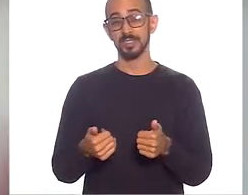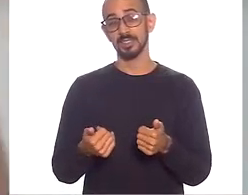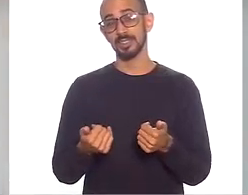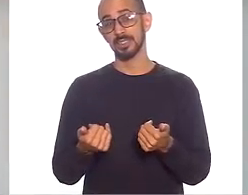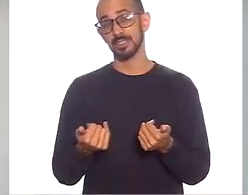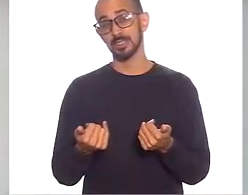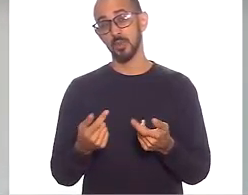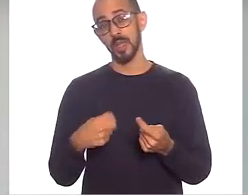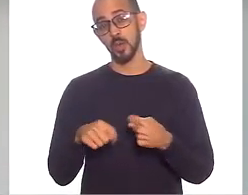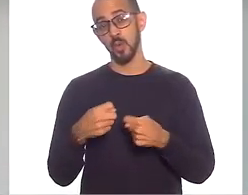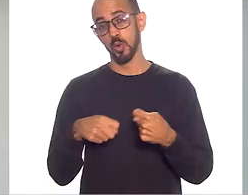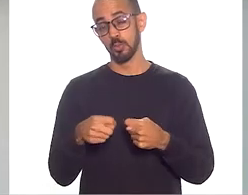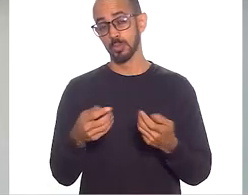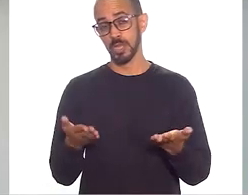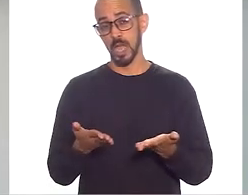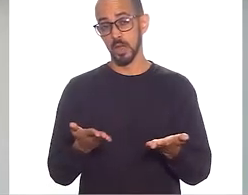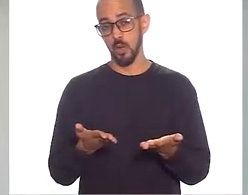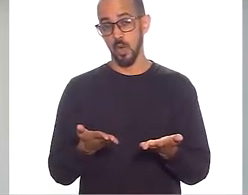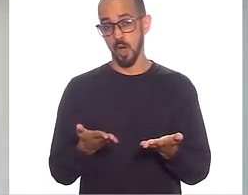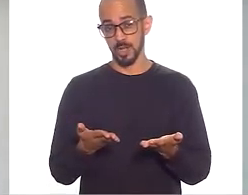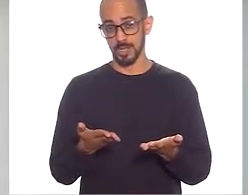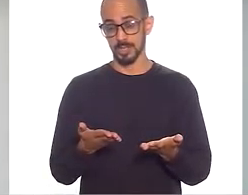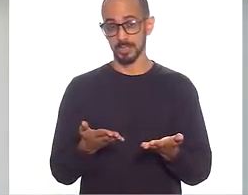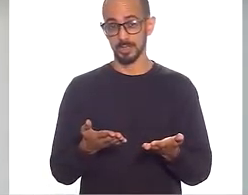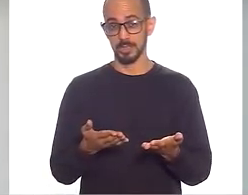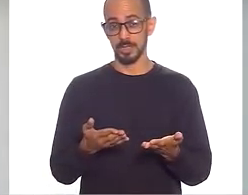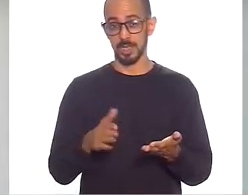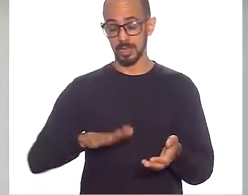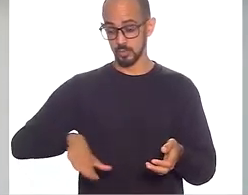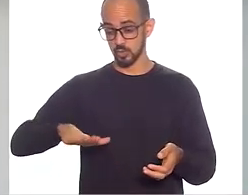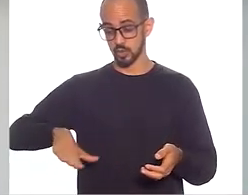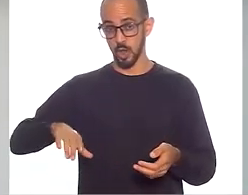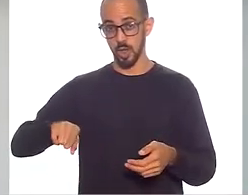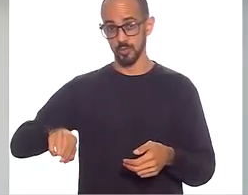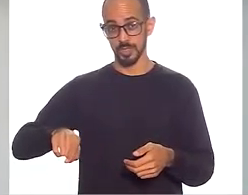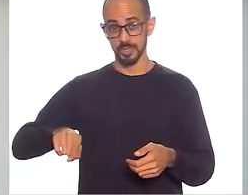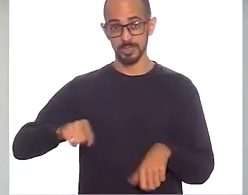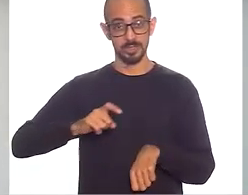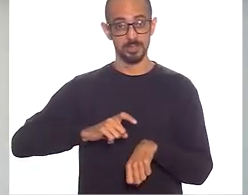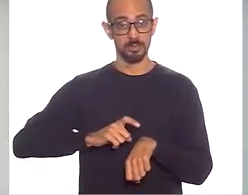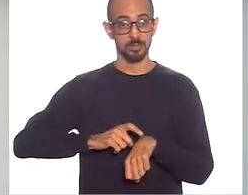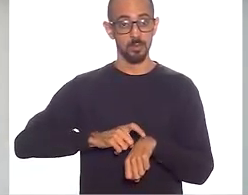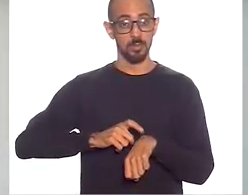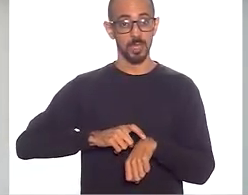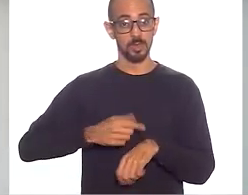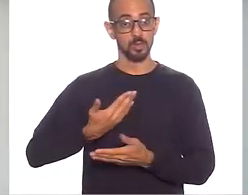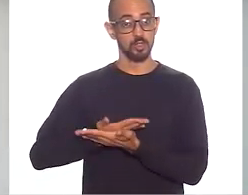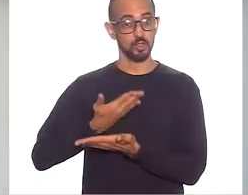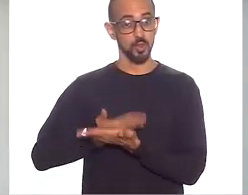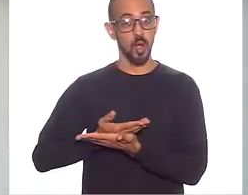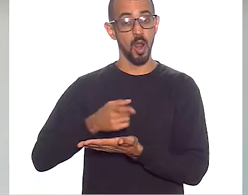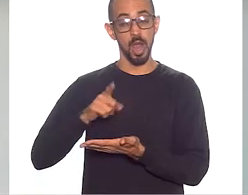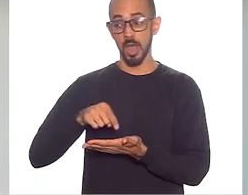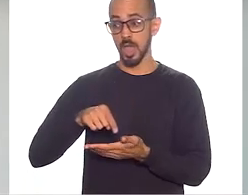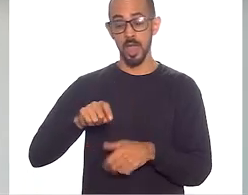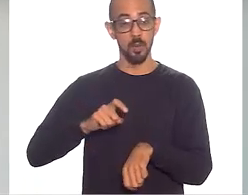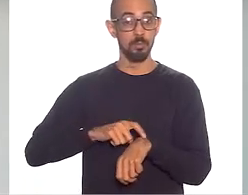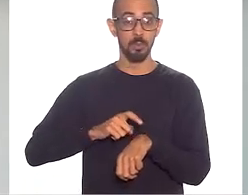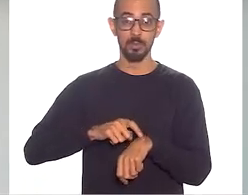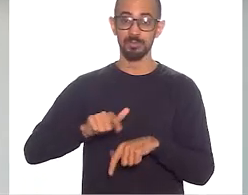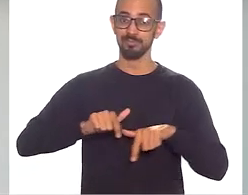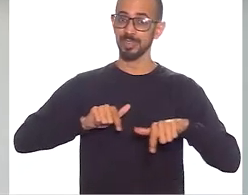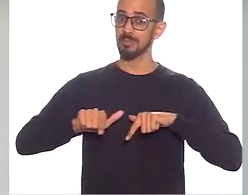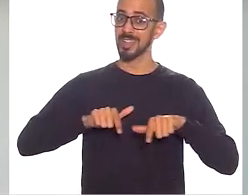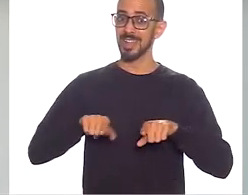o que acontece? Com a economia do jeito que está. Os meninos em idade escolar, eles realmente são força de trabalho para uma família que está